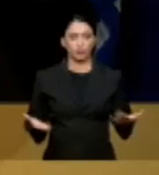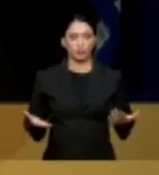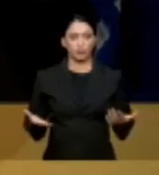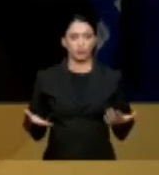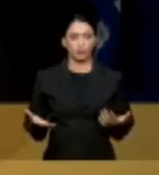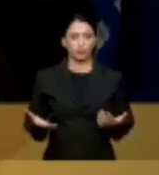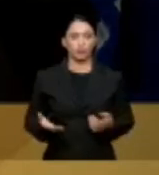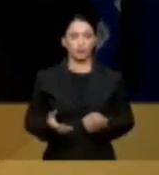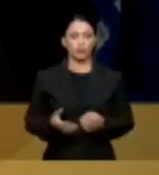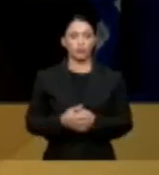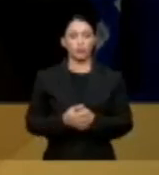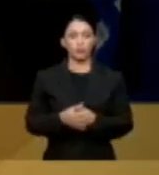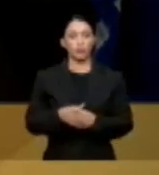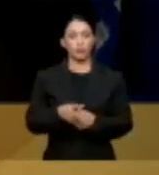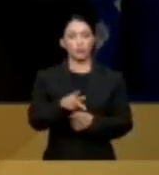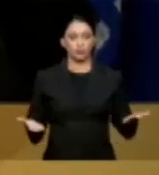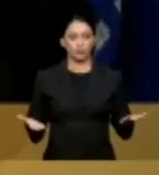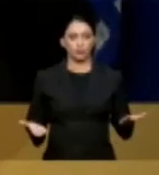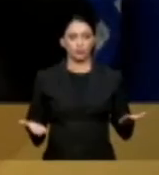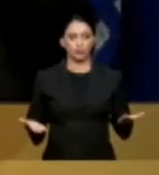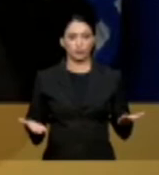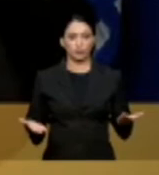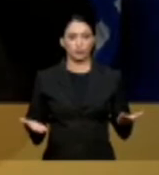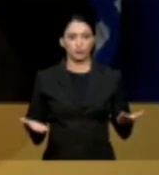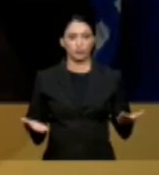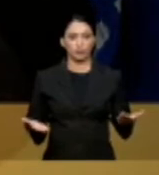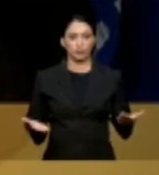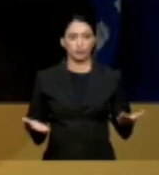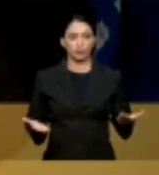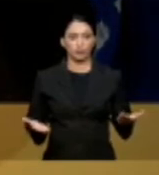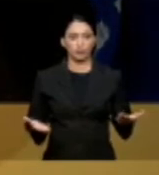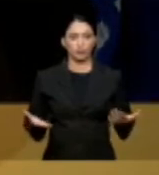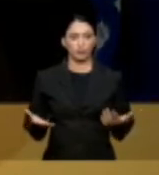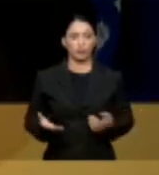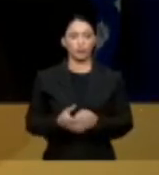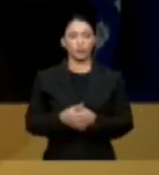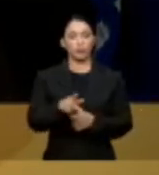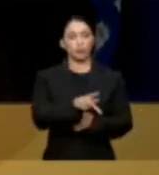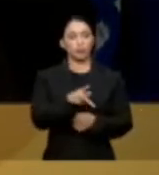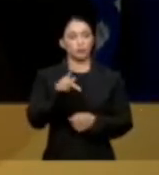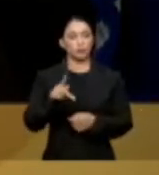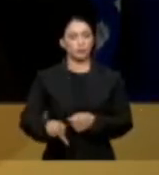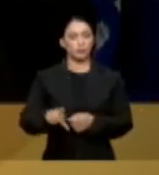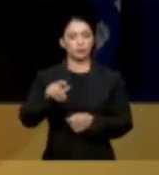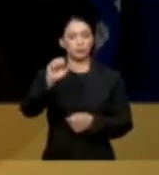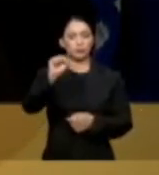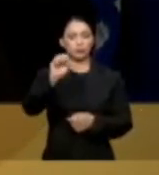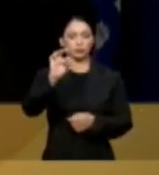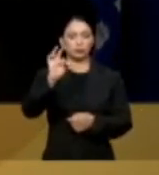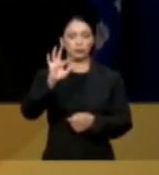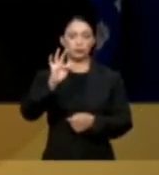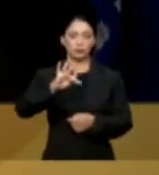Boa tarde a todas e a todos. Excelentíssimo senhor presidente do Supremo Tribunal